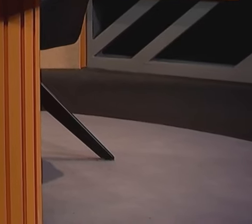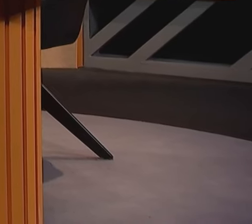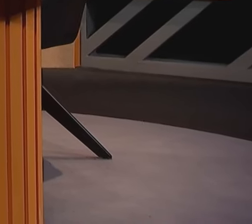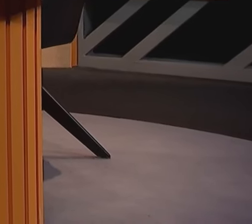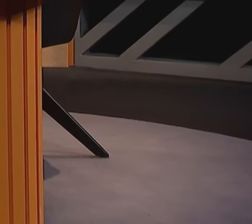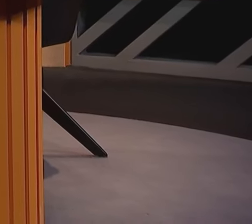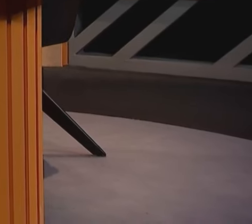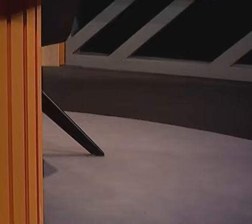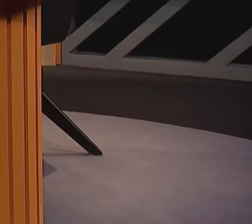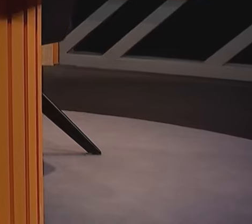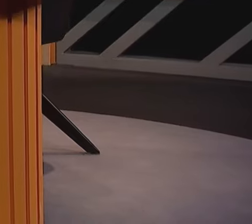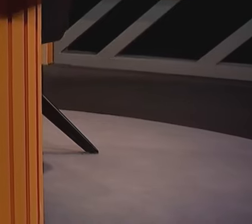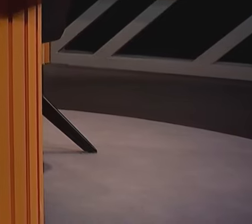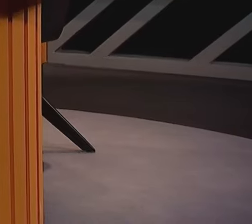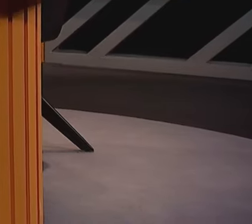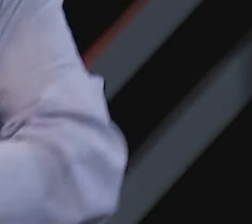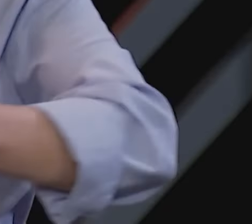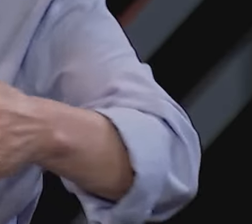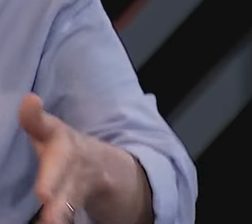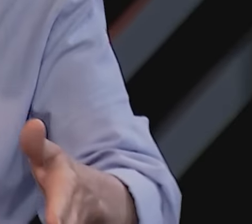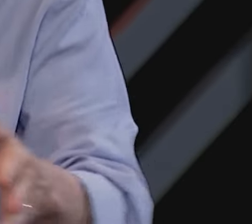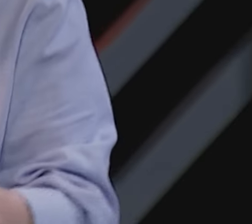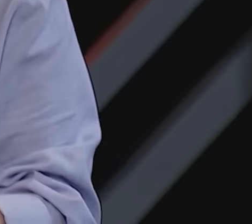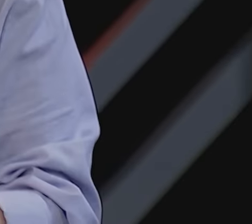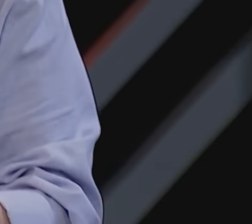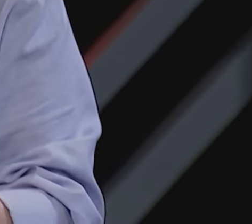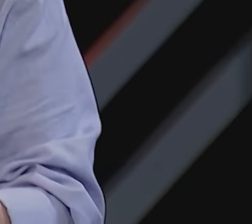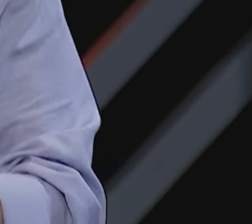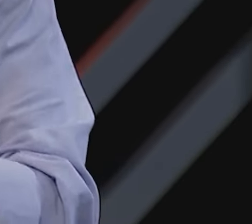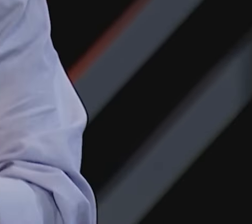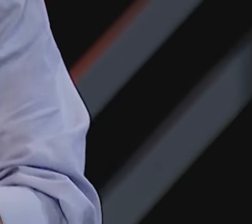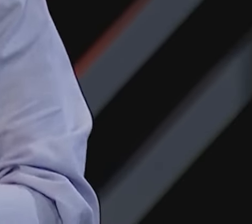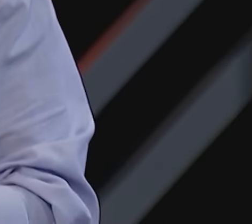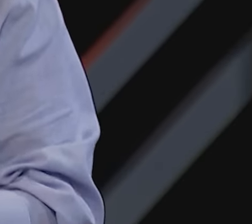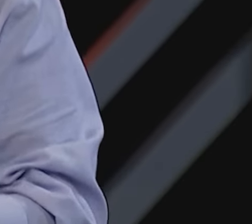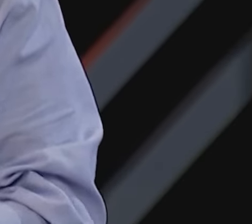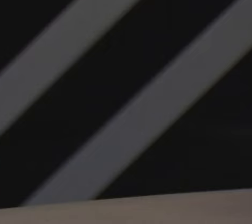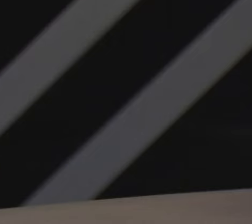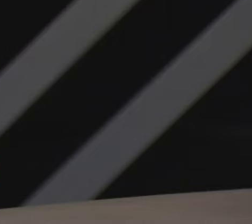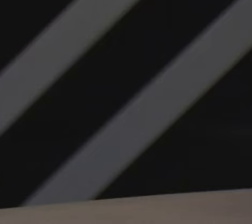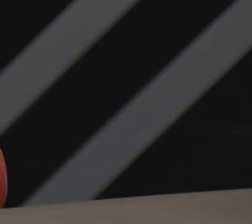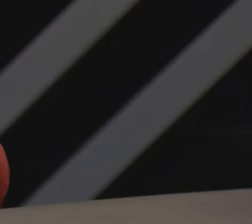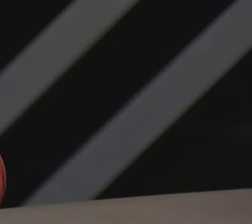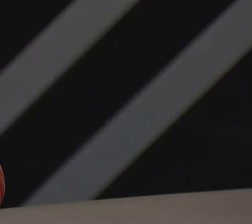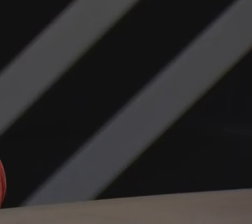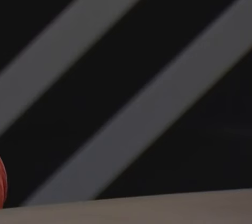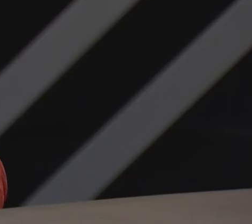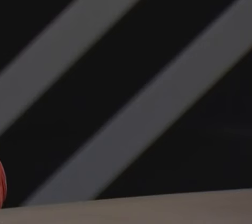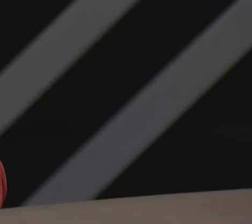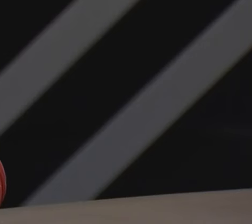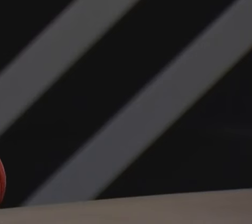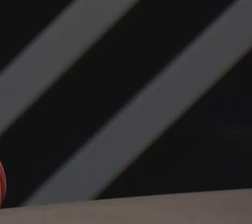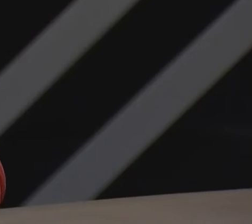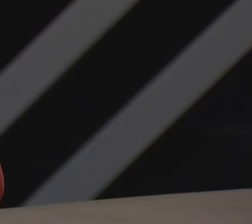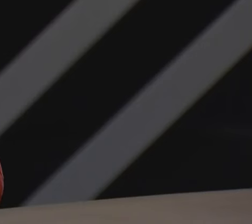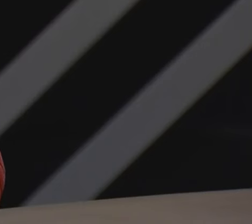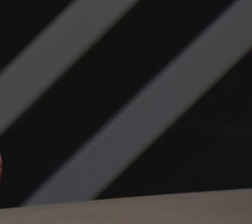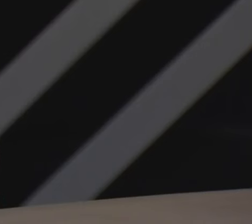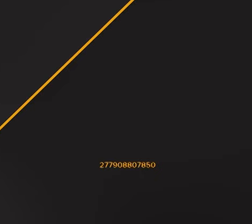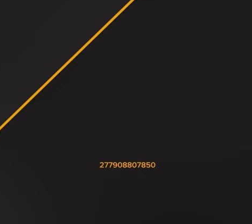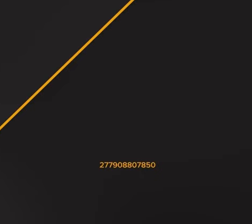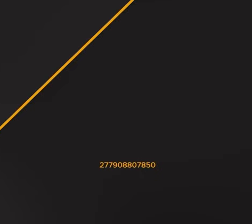acabou largando esse emprego e voltou para o crime. O que que aconteceu? Bom, então, a minha filha, a mais velha, que é a Tainá,